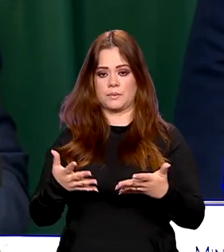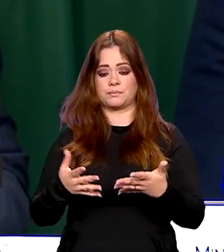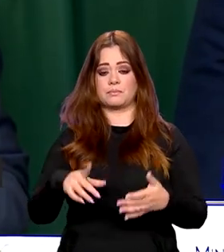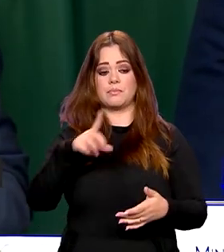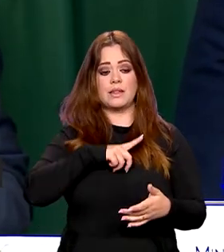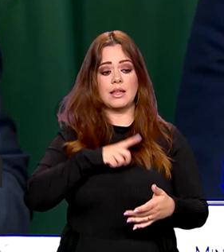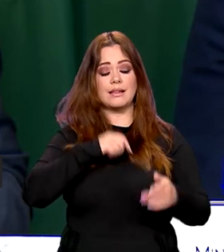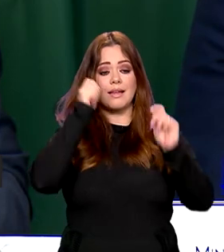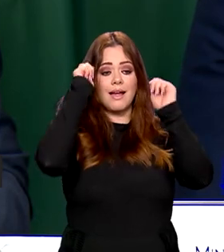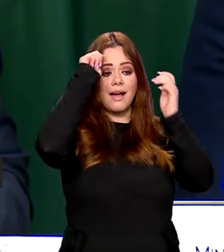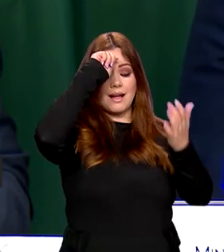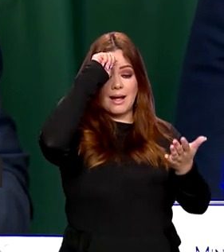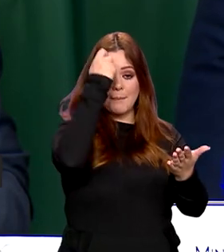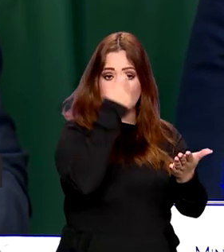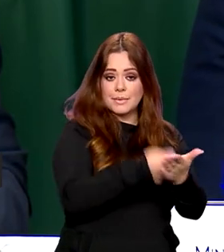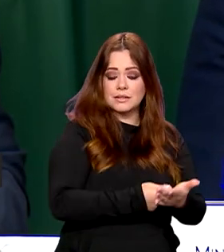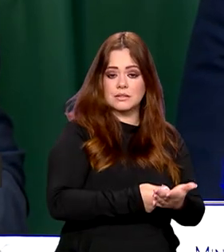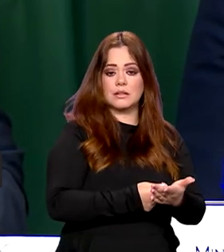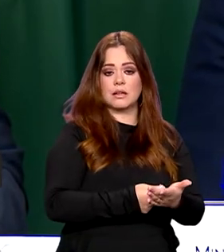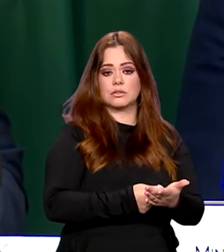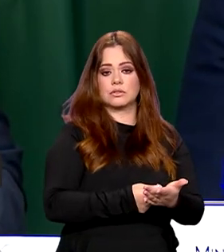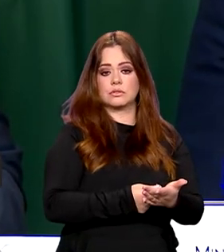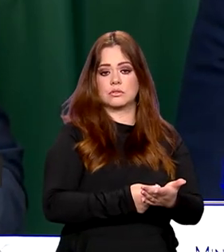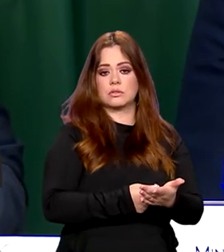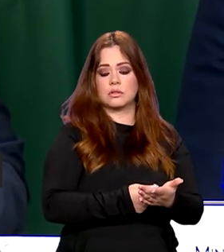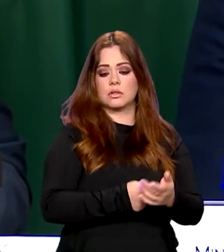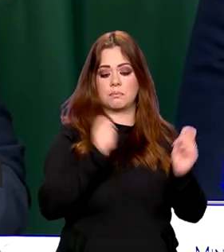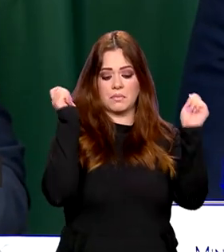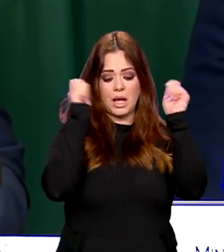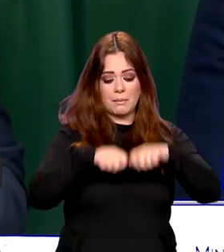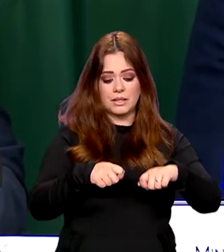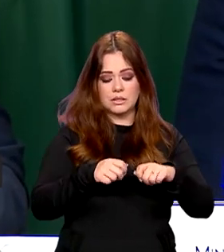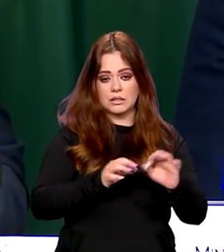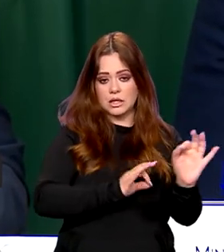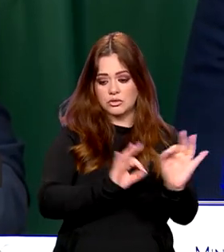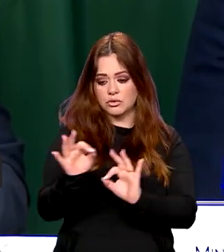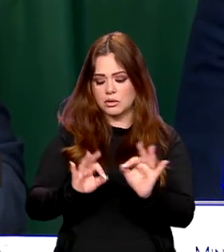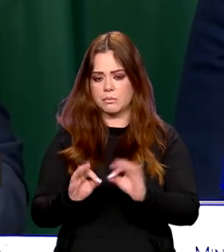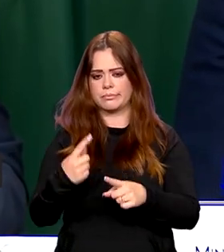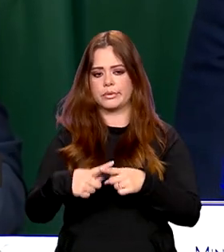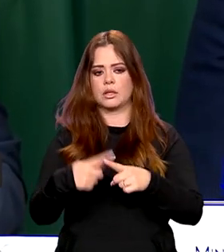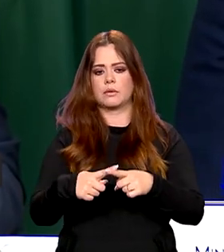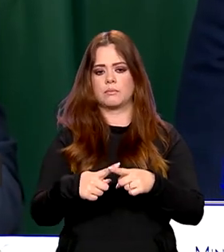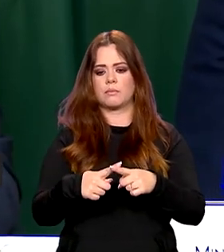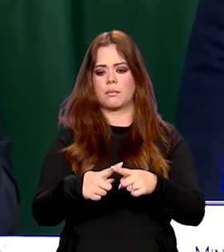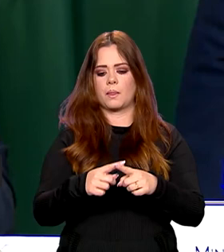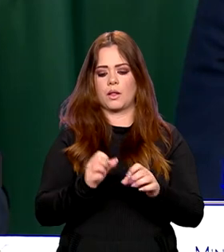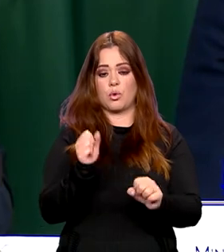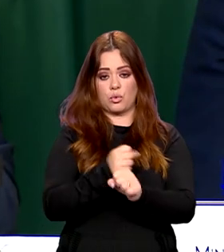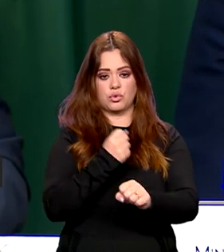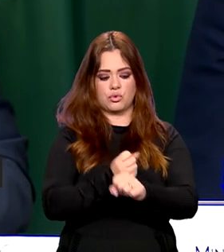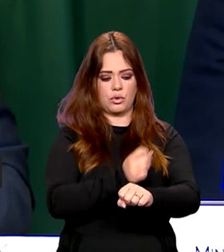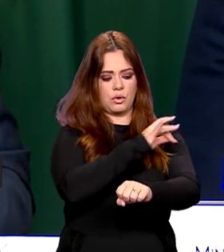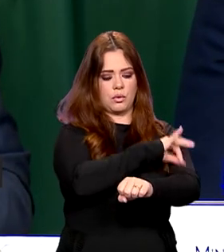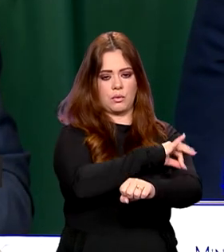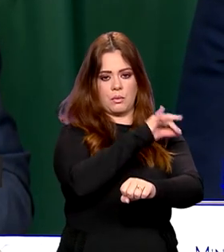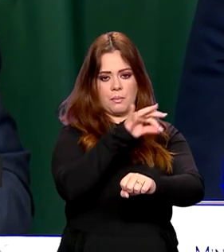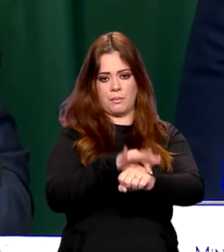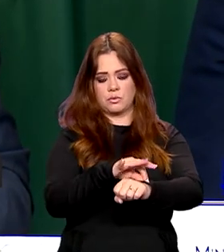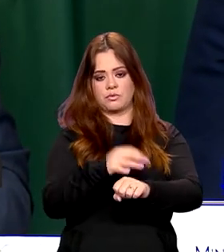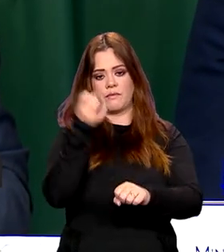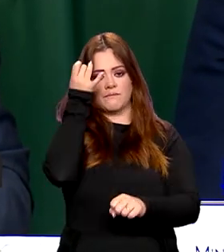capacidade de fazer. Porque fazer uma ponte é muito fácil. Fazer um viaduto é muito